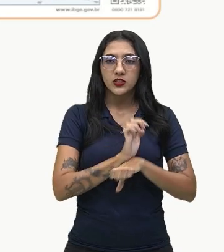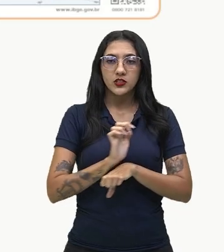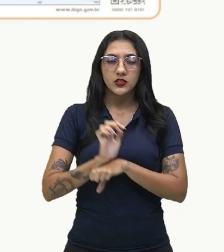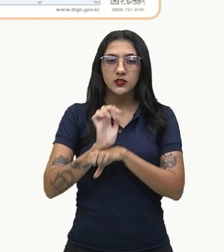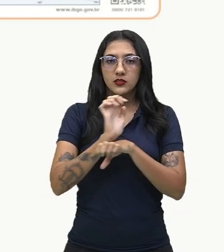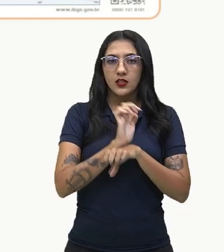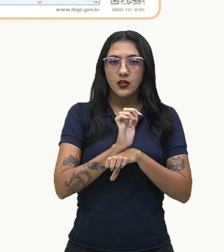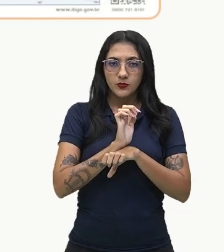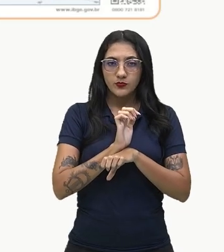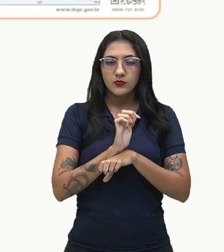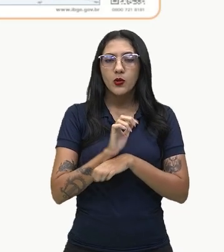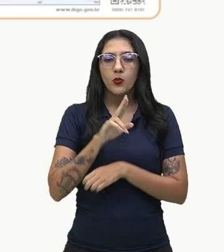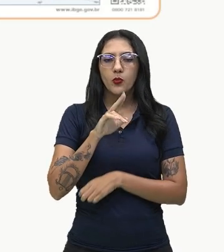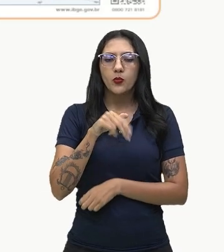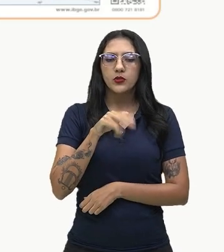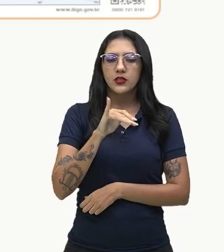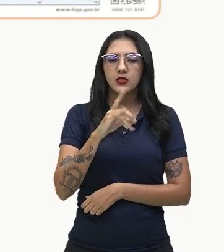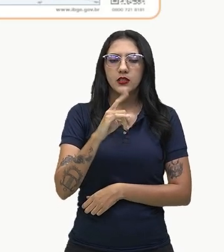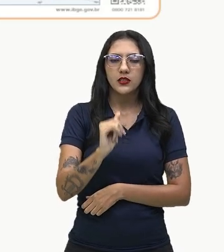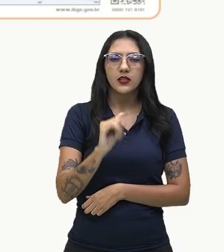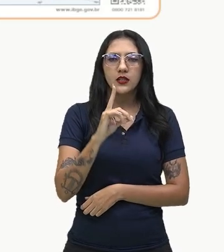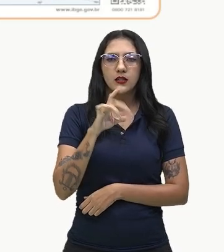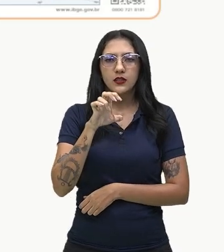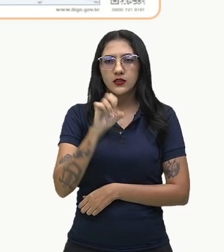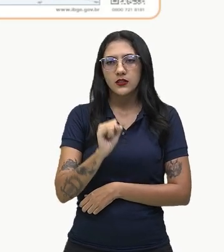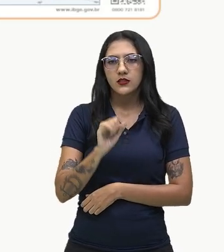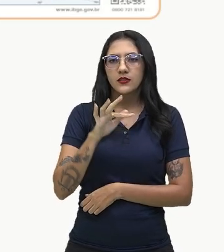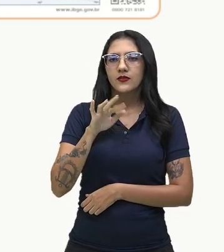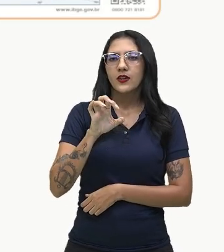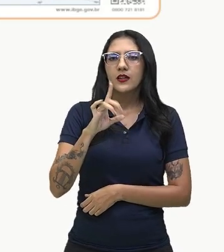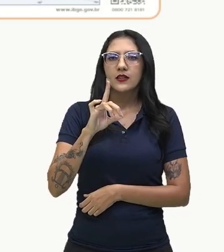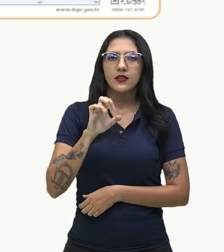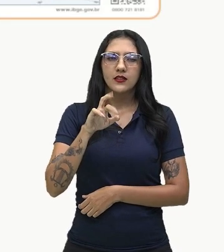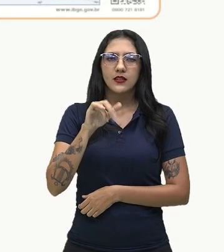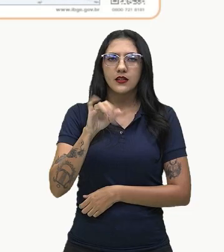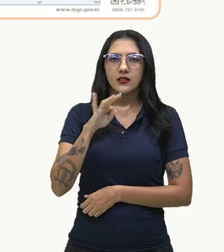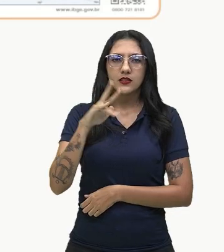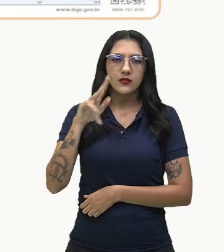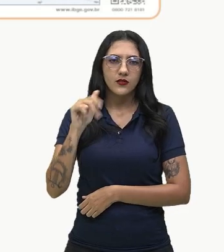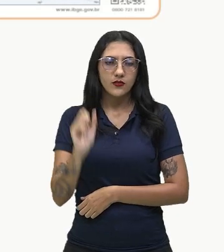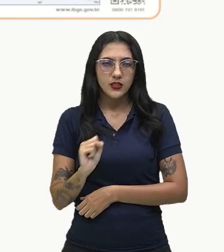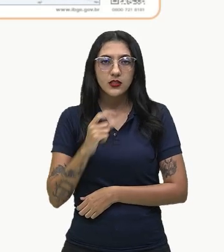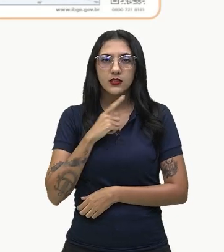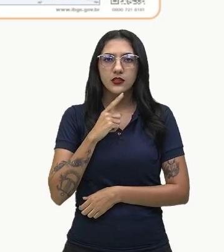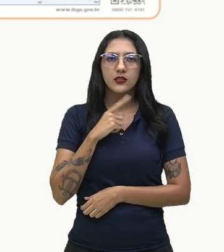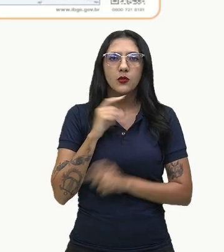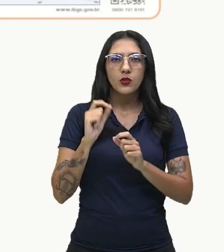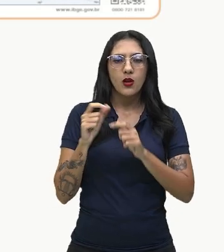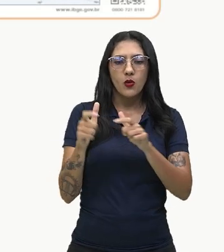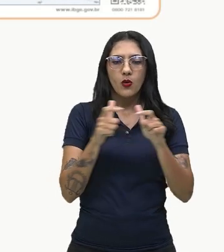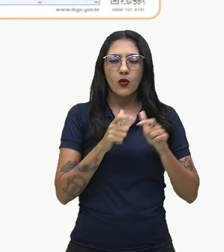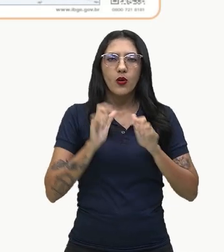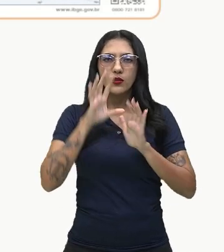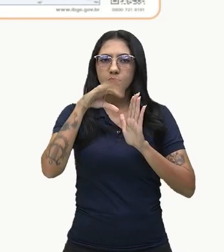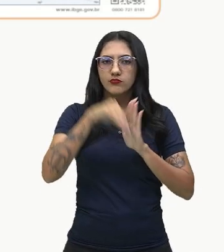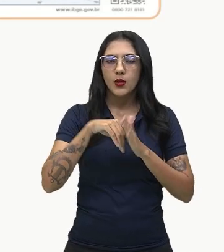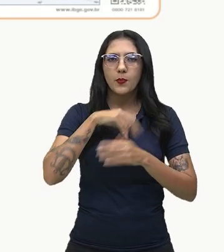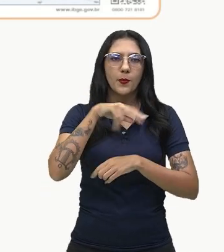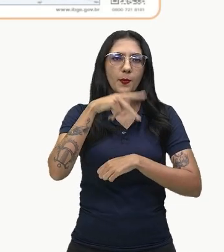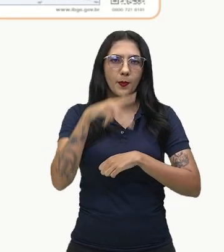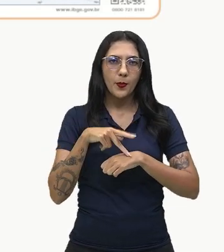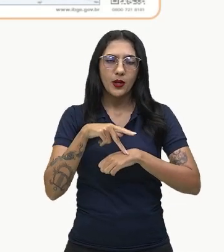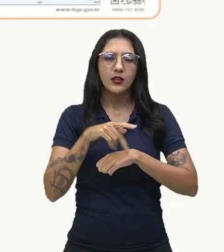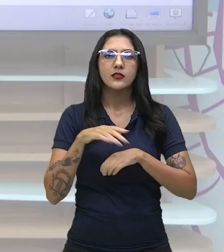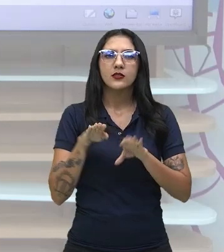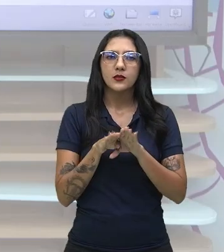unidades federativas que vão estar inseridas dentro de uma unidade maior, que no caso aí